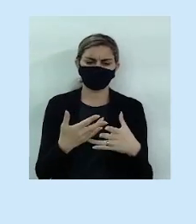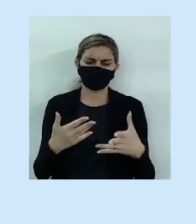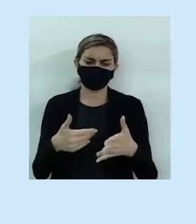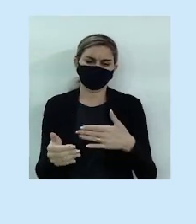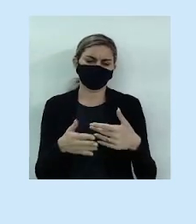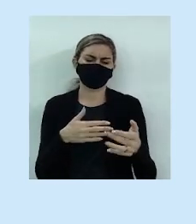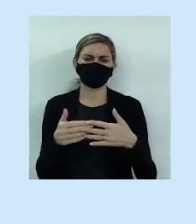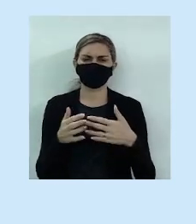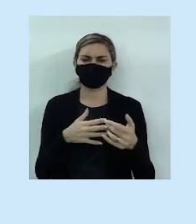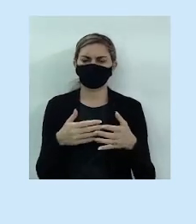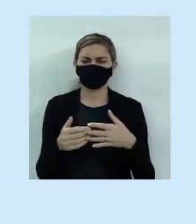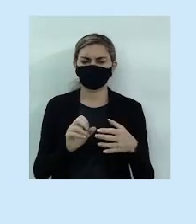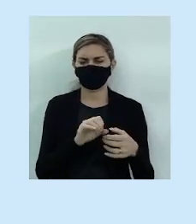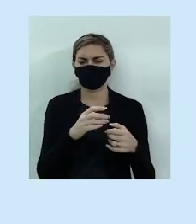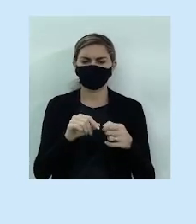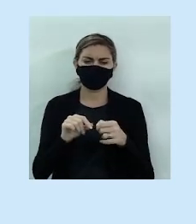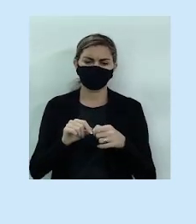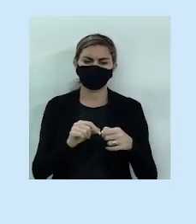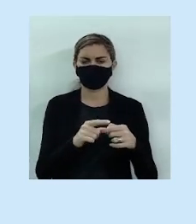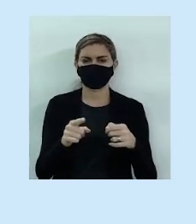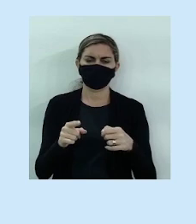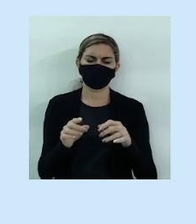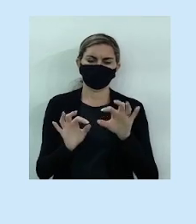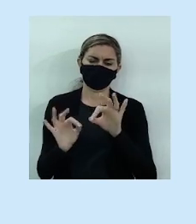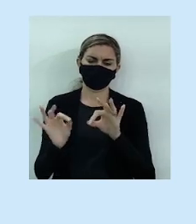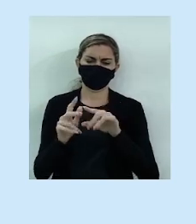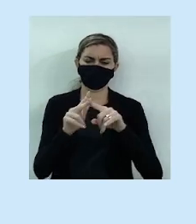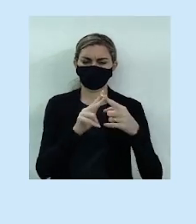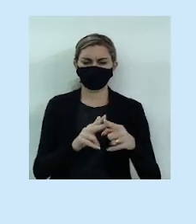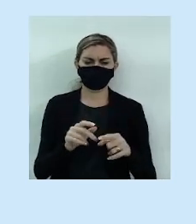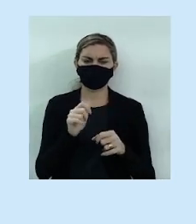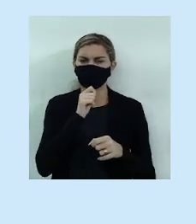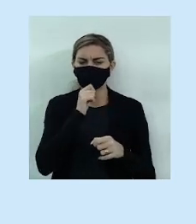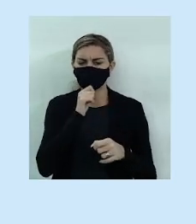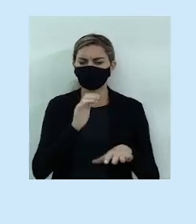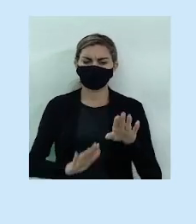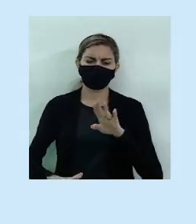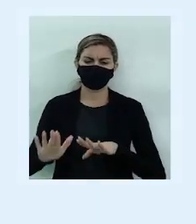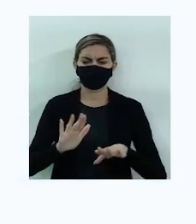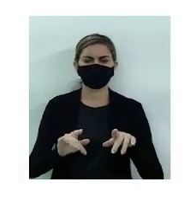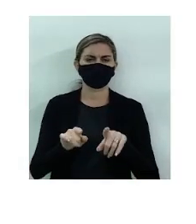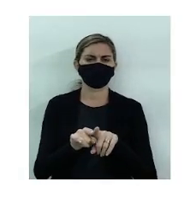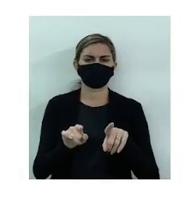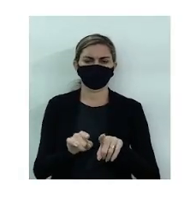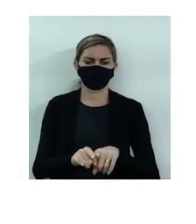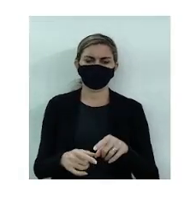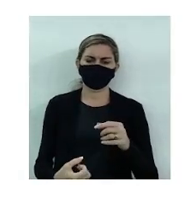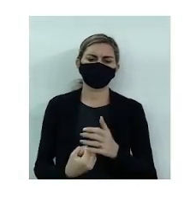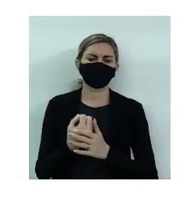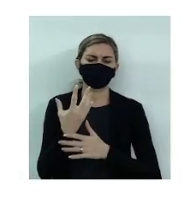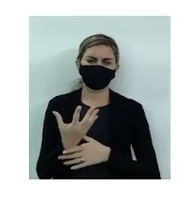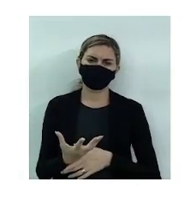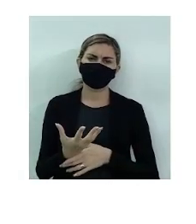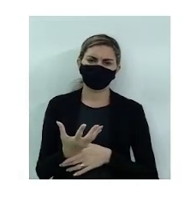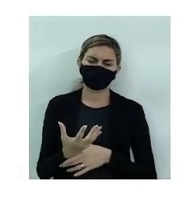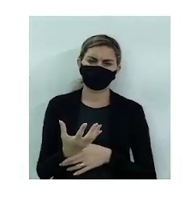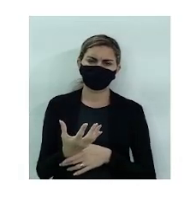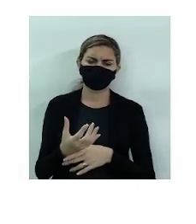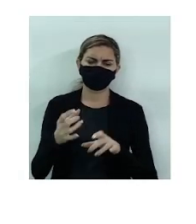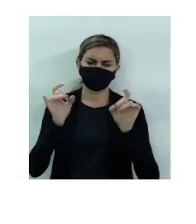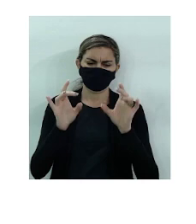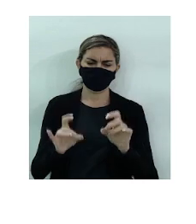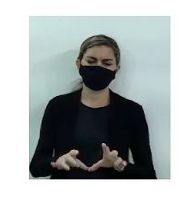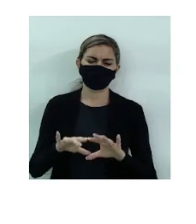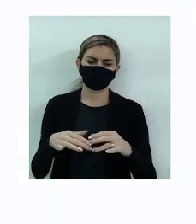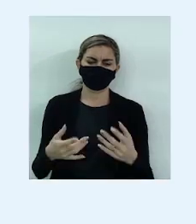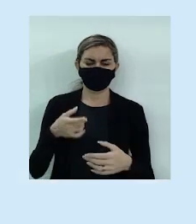forma aleatória ou fazendo pequenos reparos sem aquele cuidado. Temos também o ponto da criação de um setor especial.